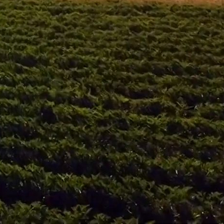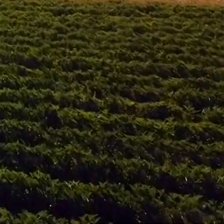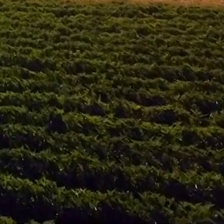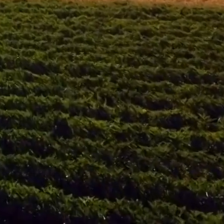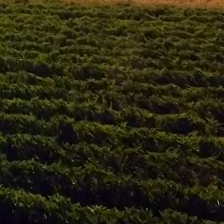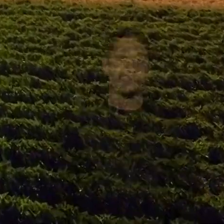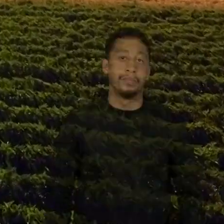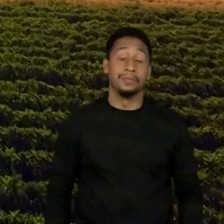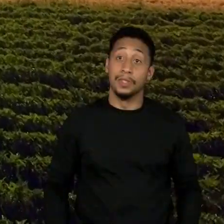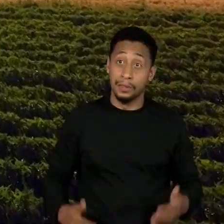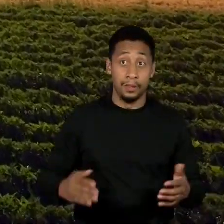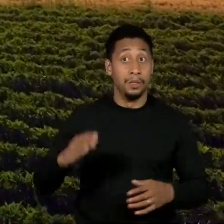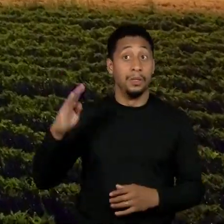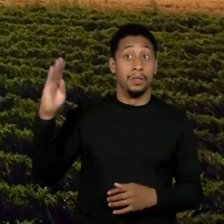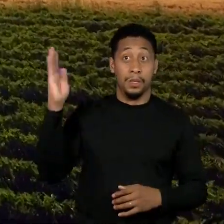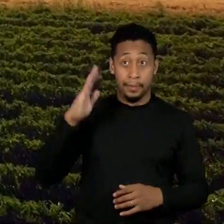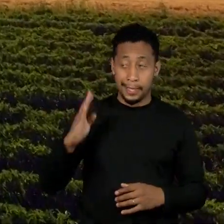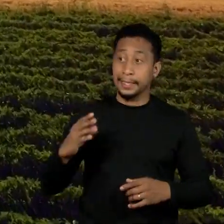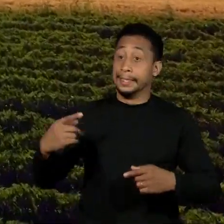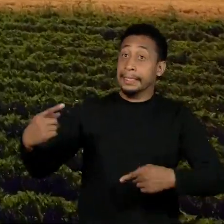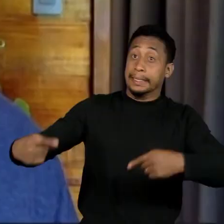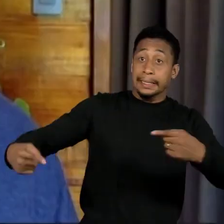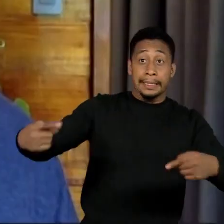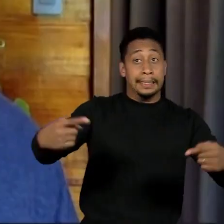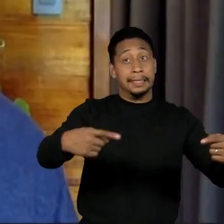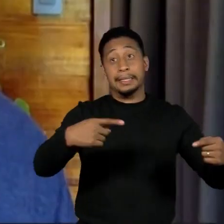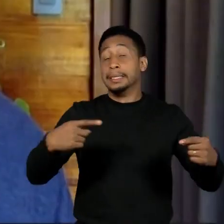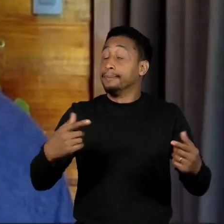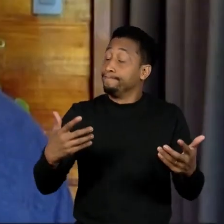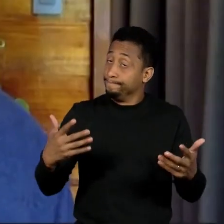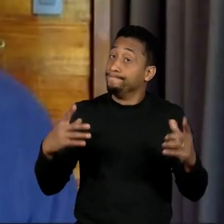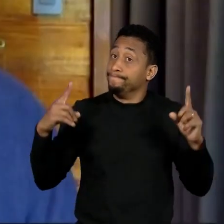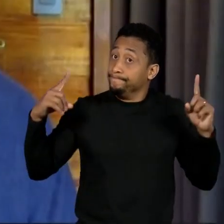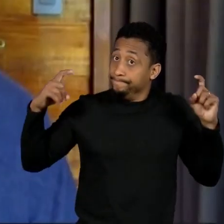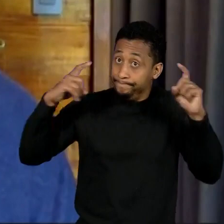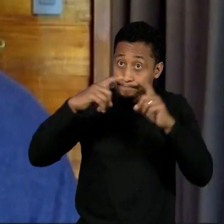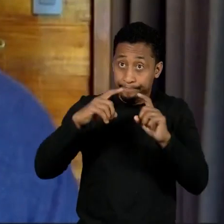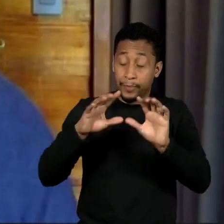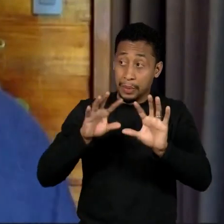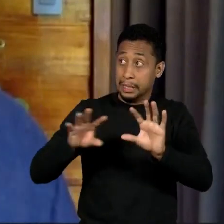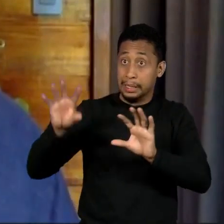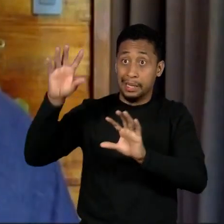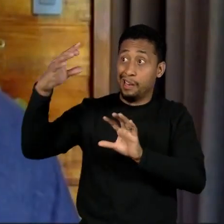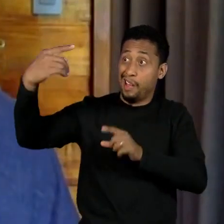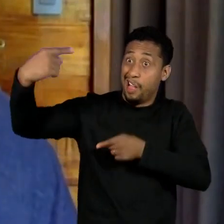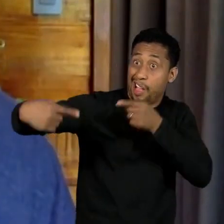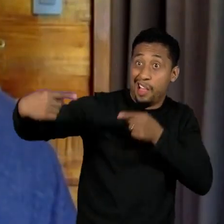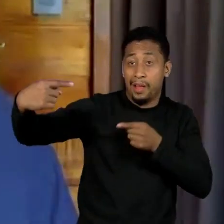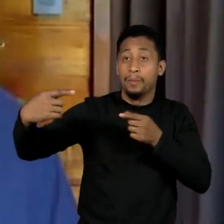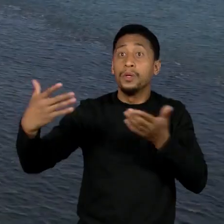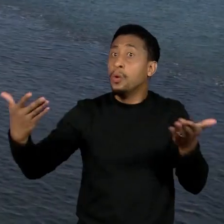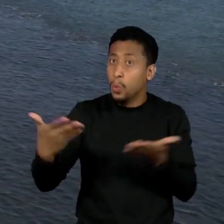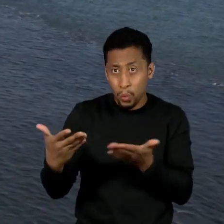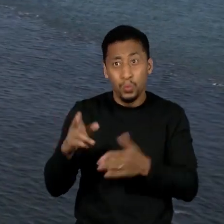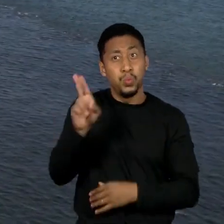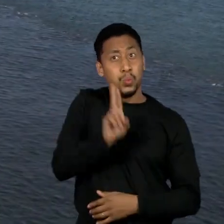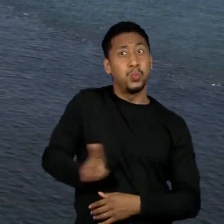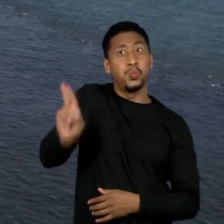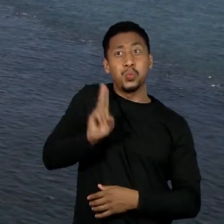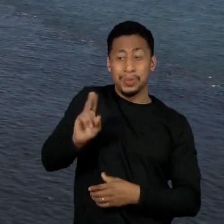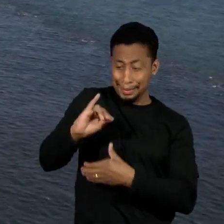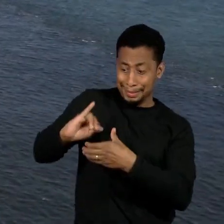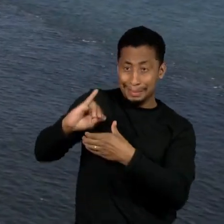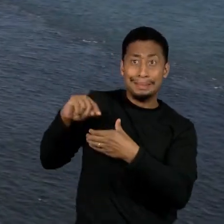Agora o Brasil enfrenta contradições internas, né? O Brasil é hoje um incentivador da exploração de petróleo. Não adianta